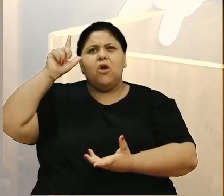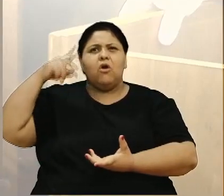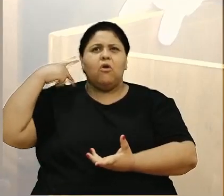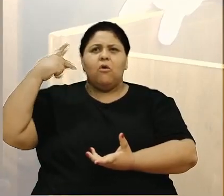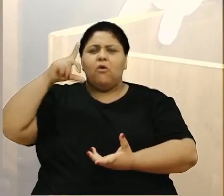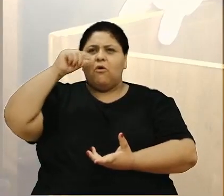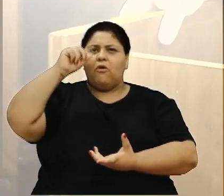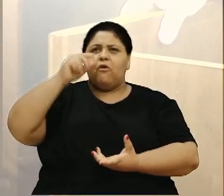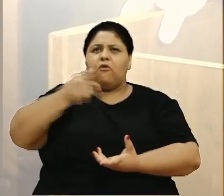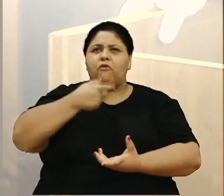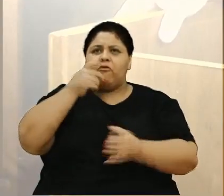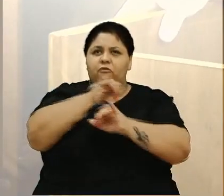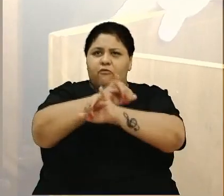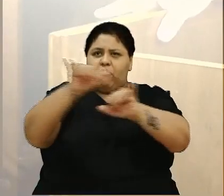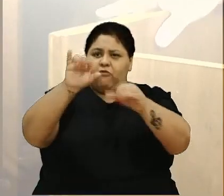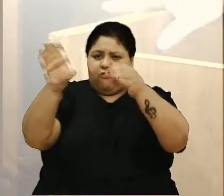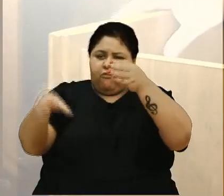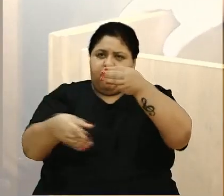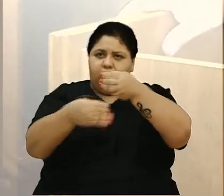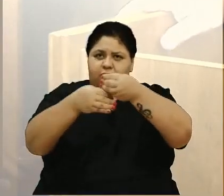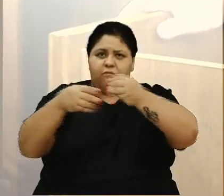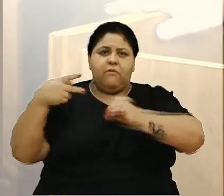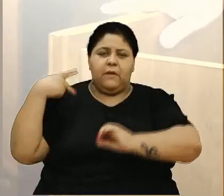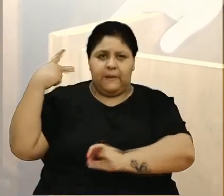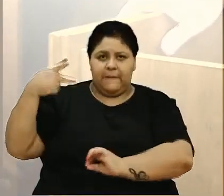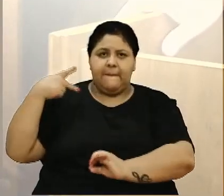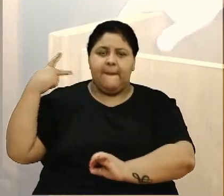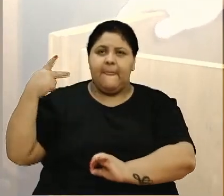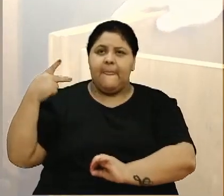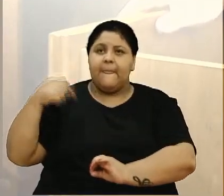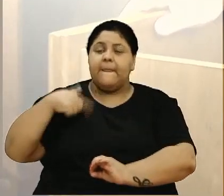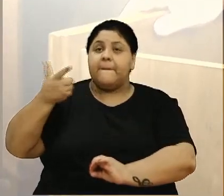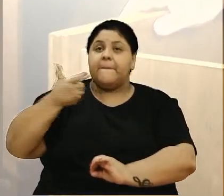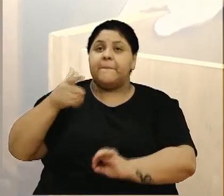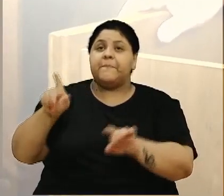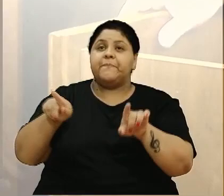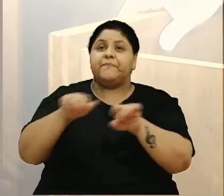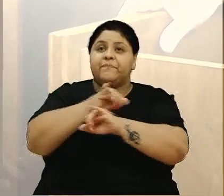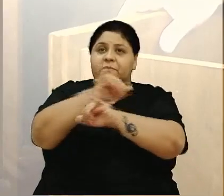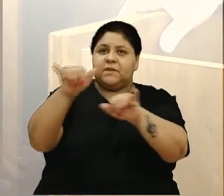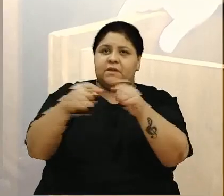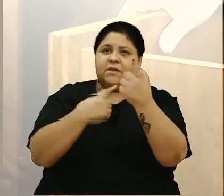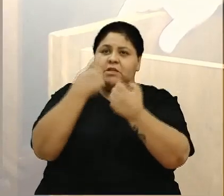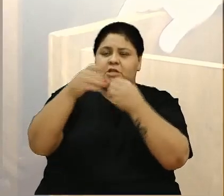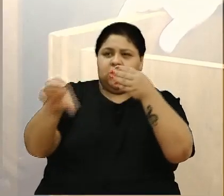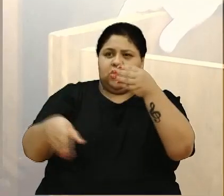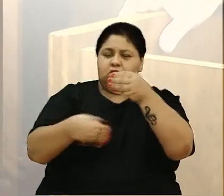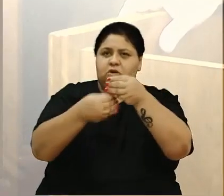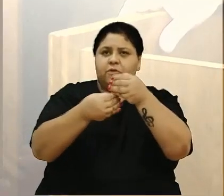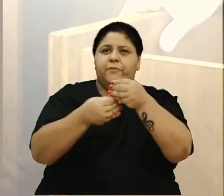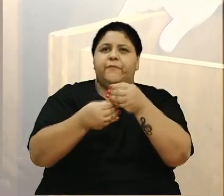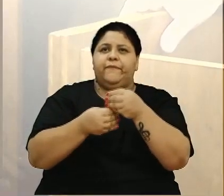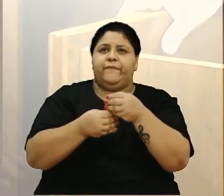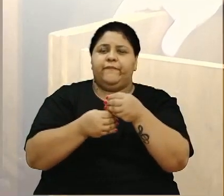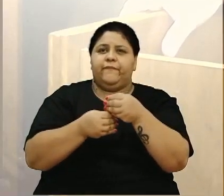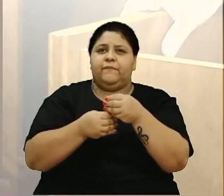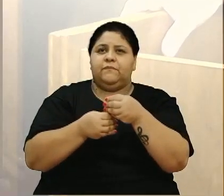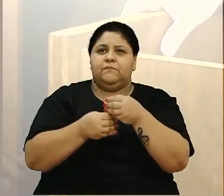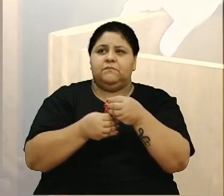fez um anúncio importante de emendas parlamentares, né? E eu também quero fazer um anúncio de algumas emendas aqui que a gente